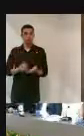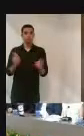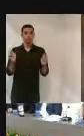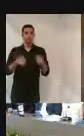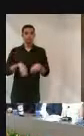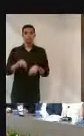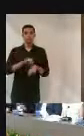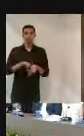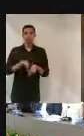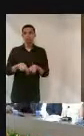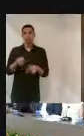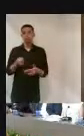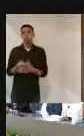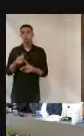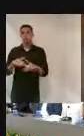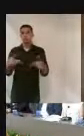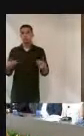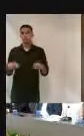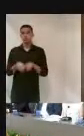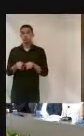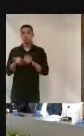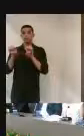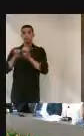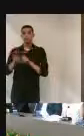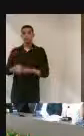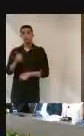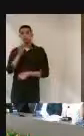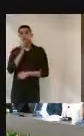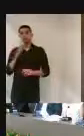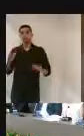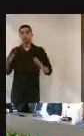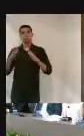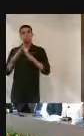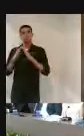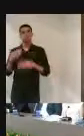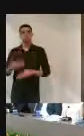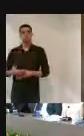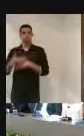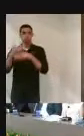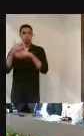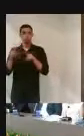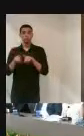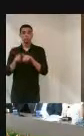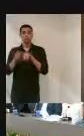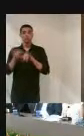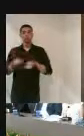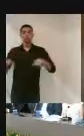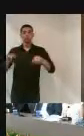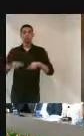e infraestrutura, como galpões e reformas, e divulgação na coleta seletiva.